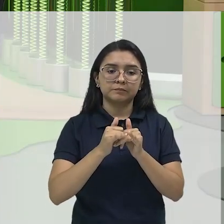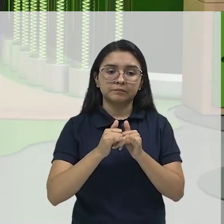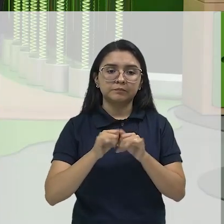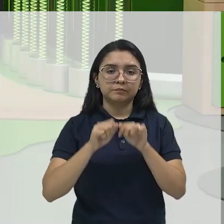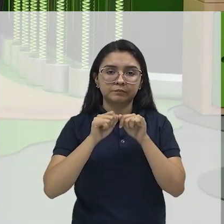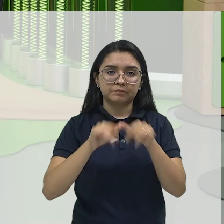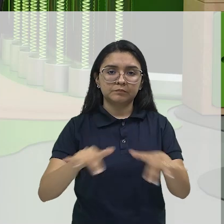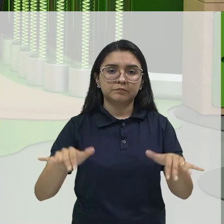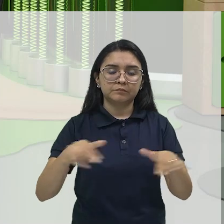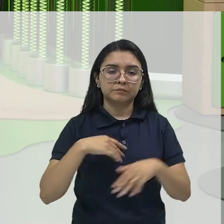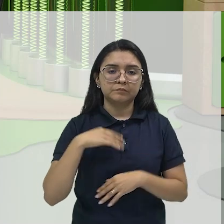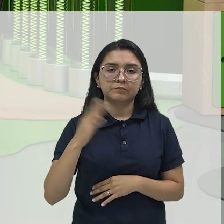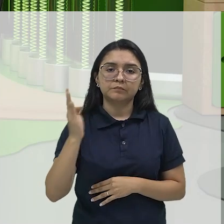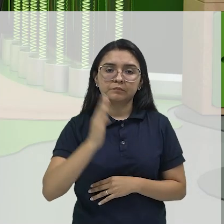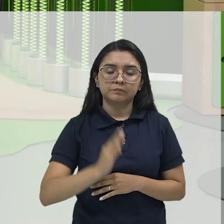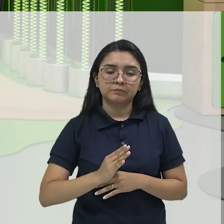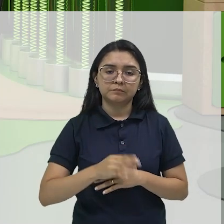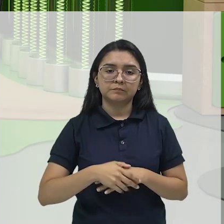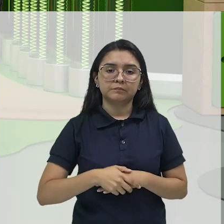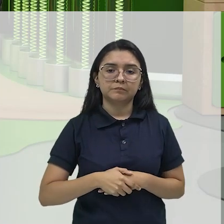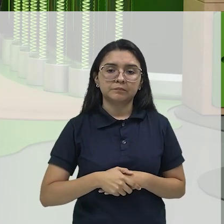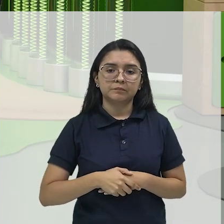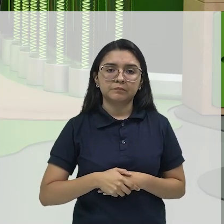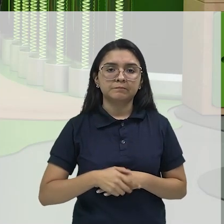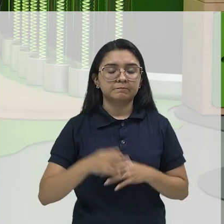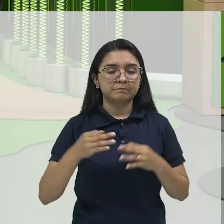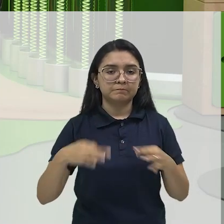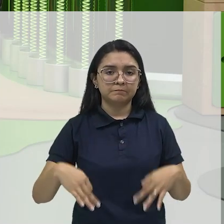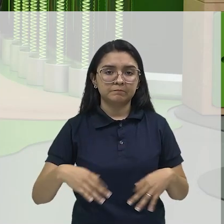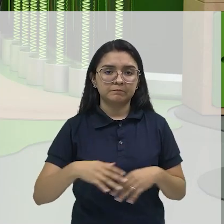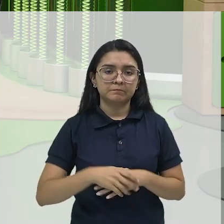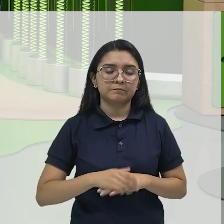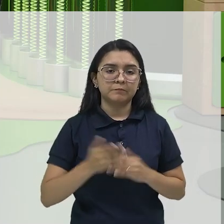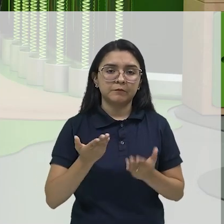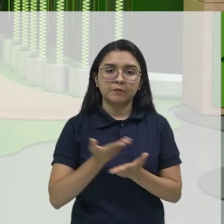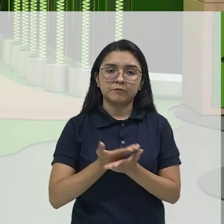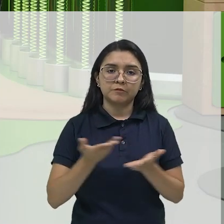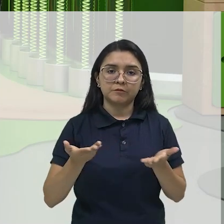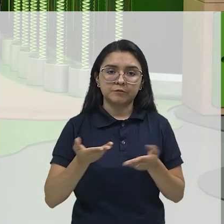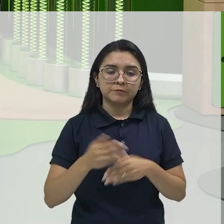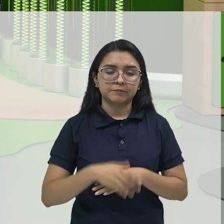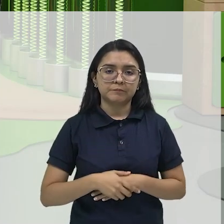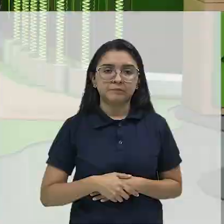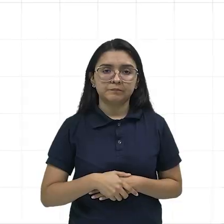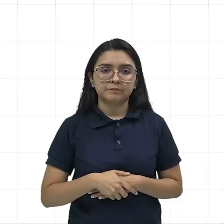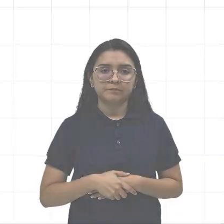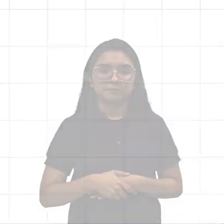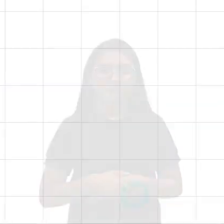abastece o nosso país em sua maioria, certo? Essa foi a nossa aula.